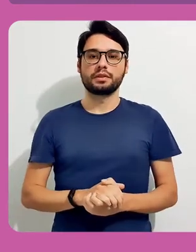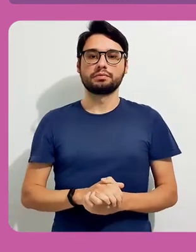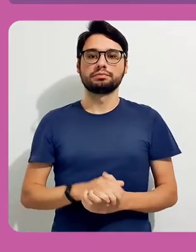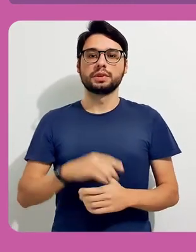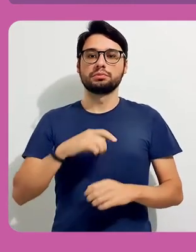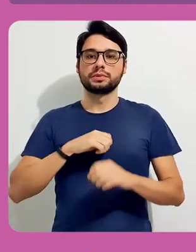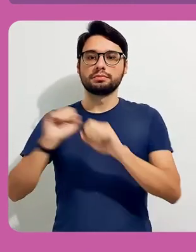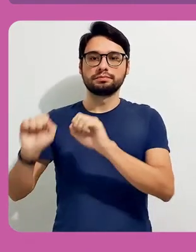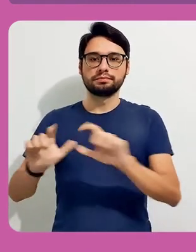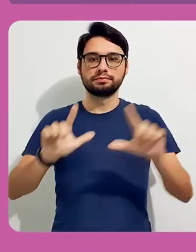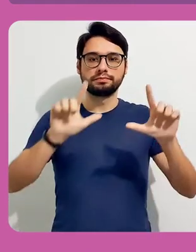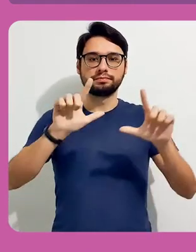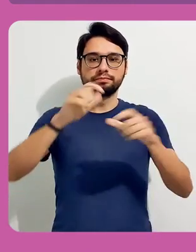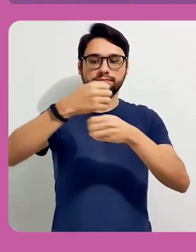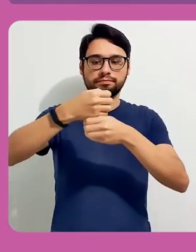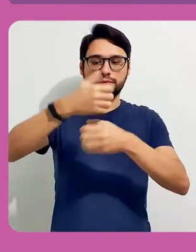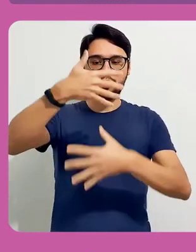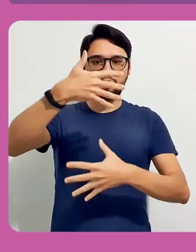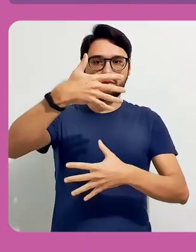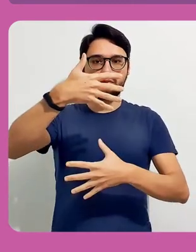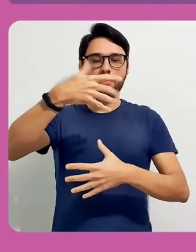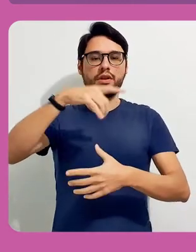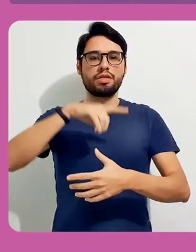meu recurso do tipo página.